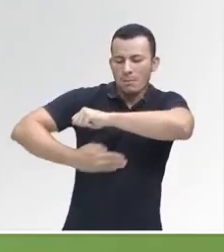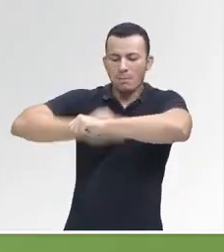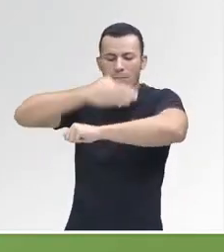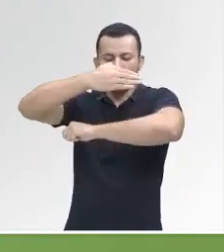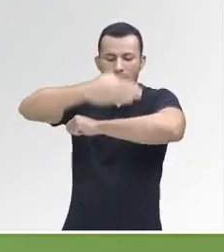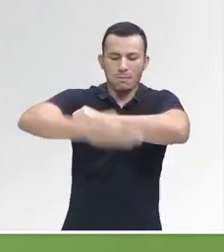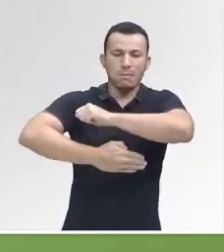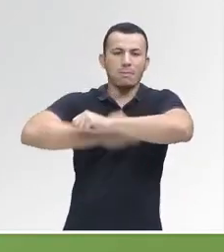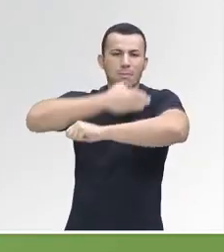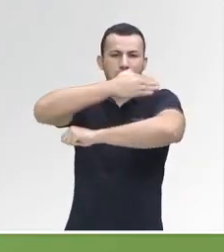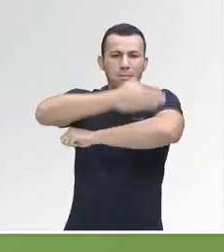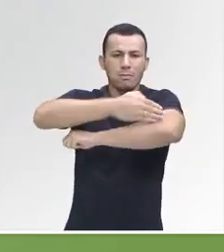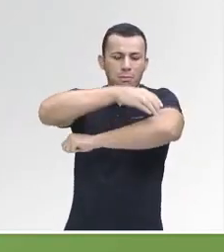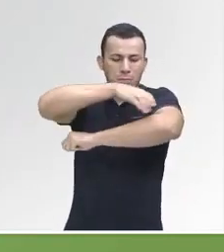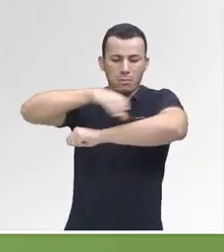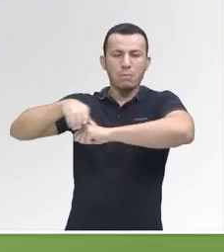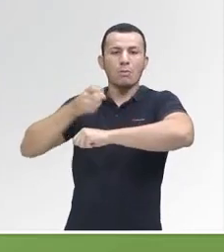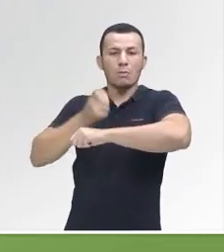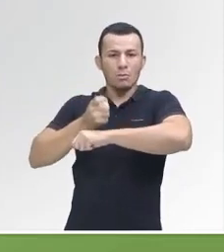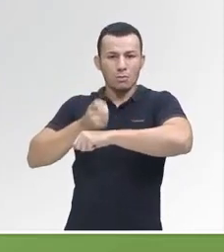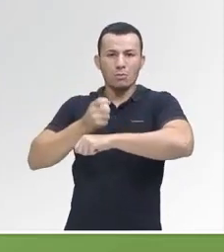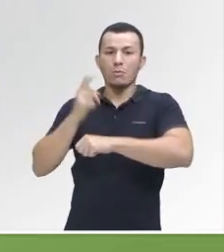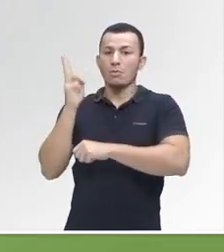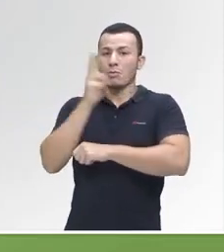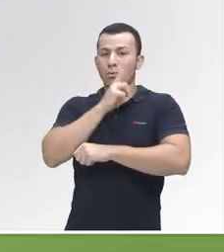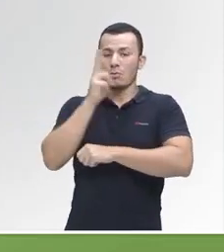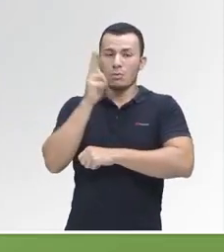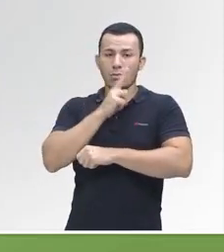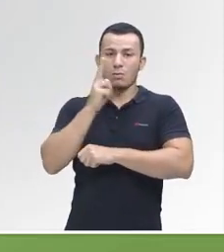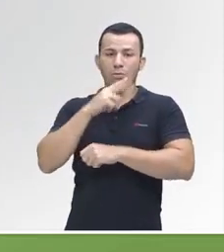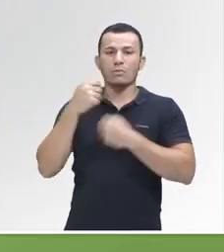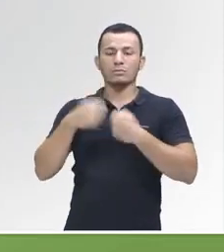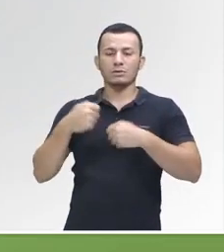seja imobilizado o mais rápido possível.